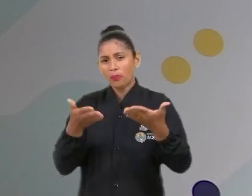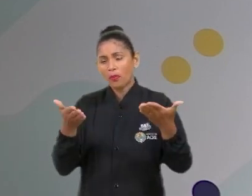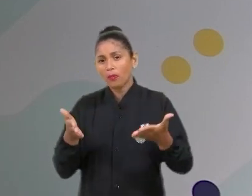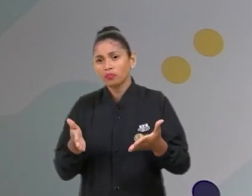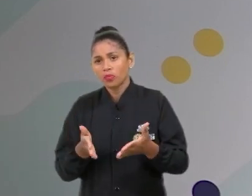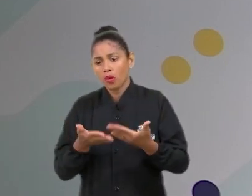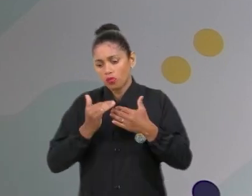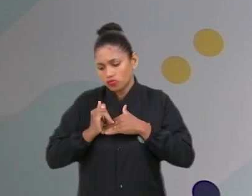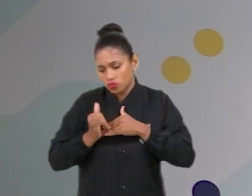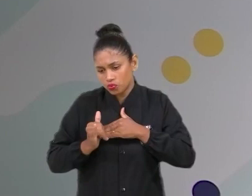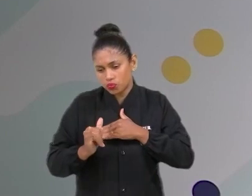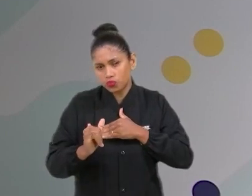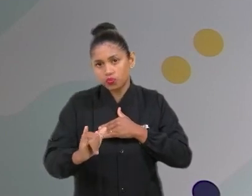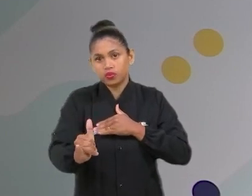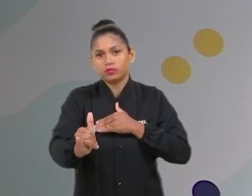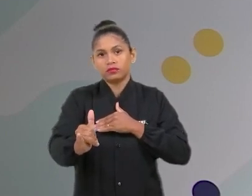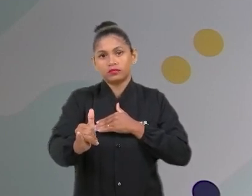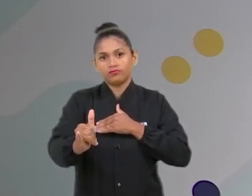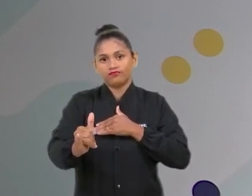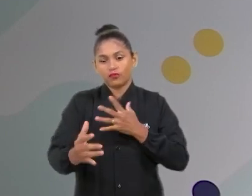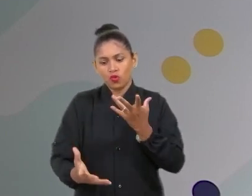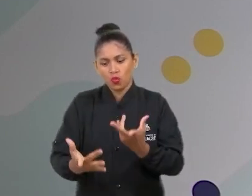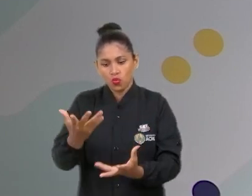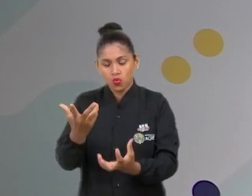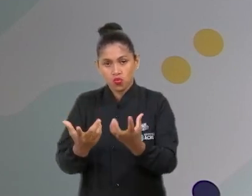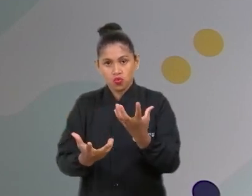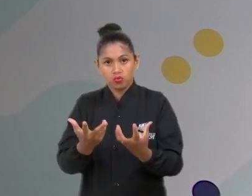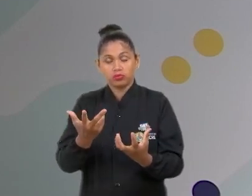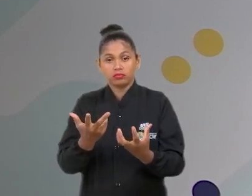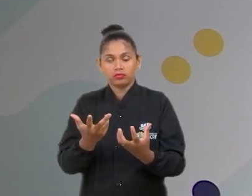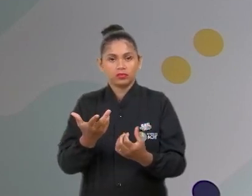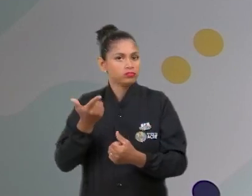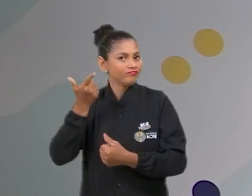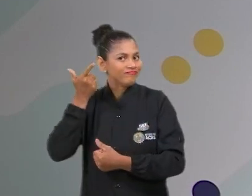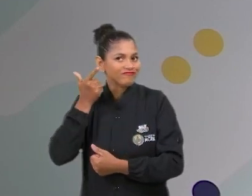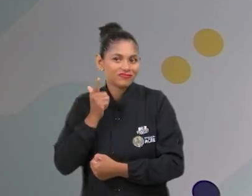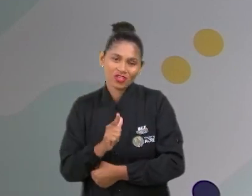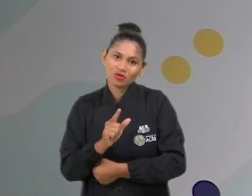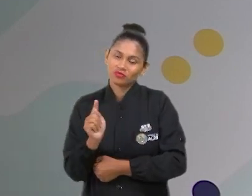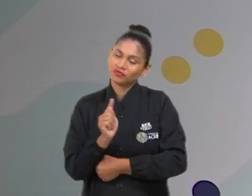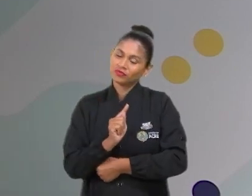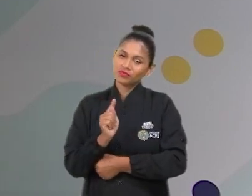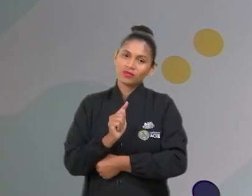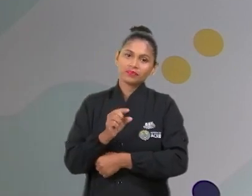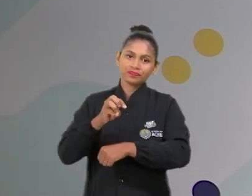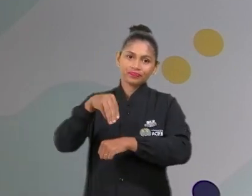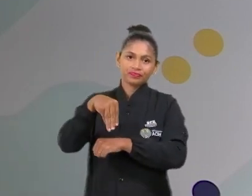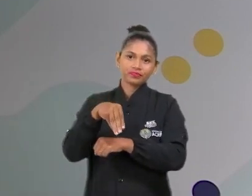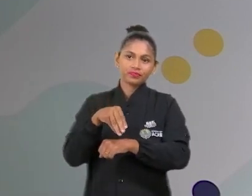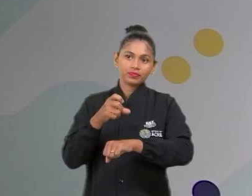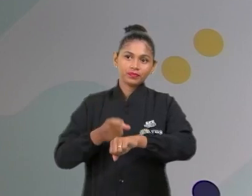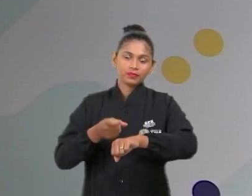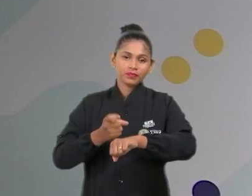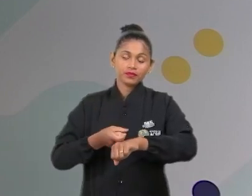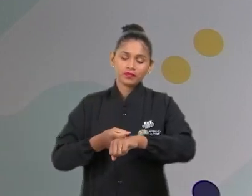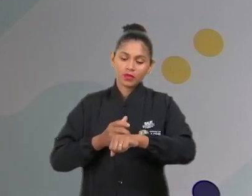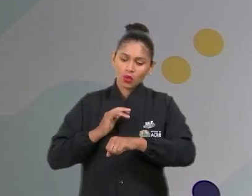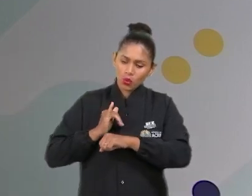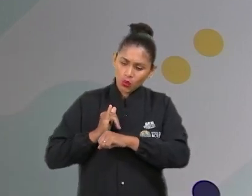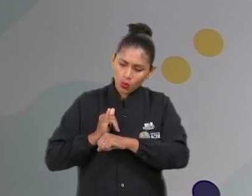e eletricidade. Então, a gente não consegue pegar um não metal e fazer com que ele conduza ali, porque uma das